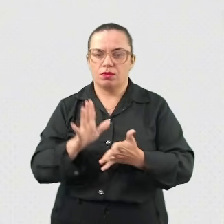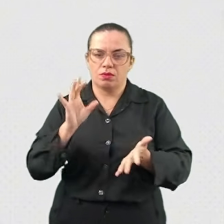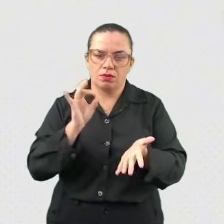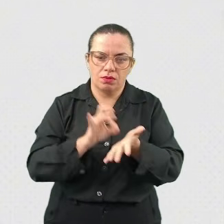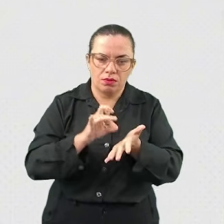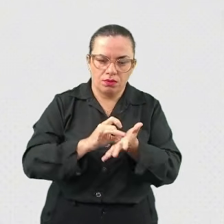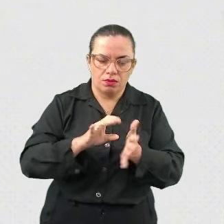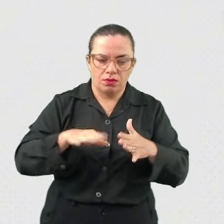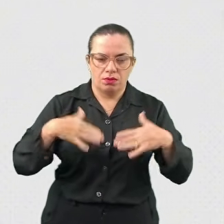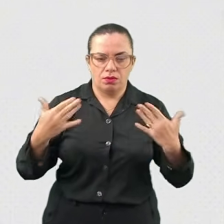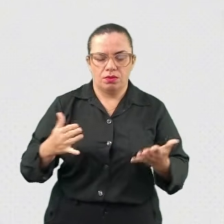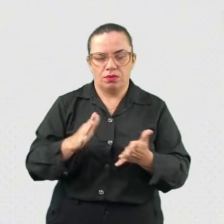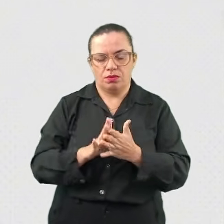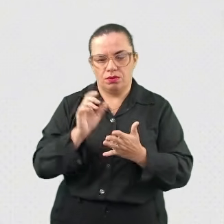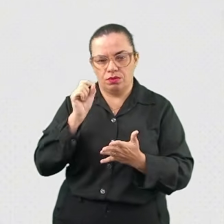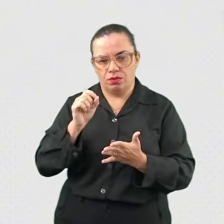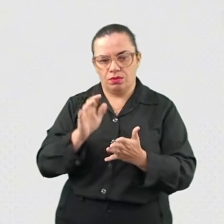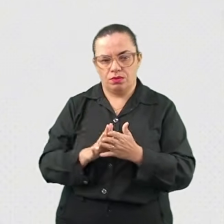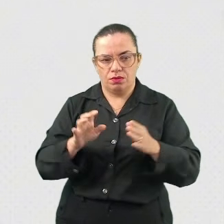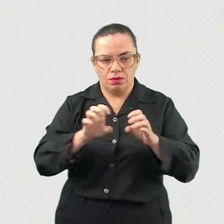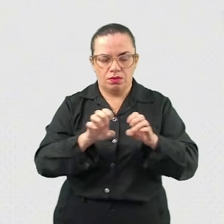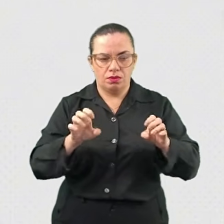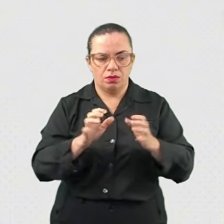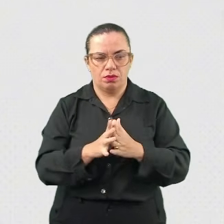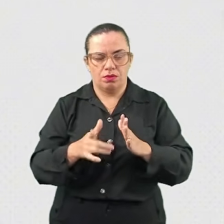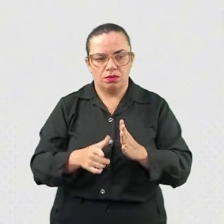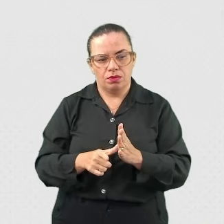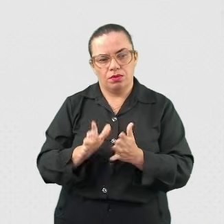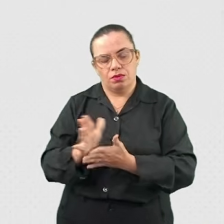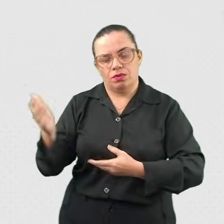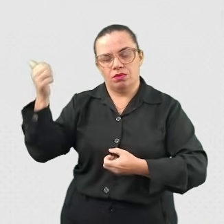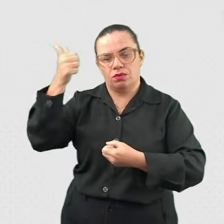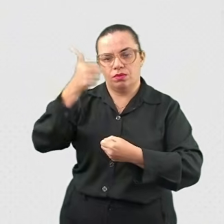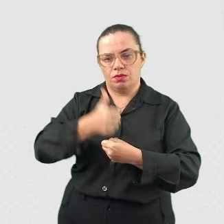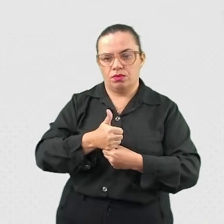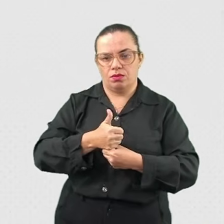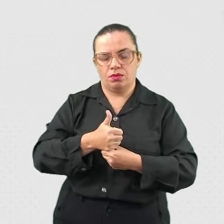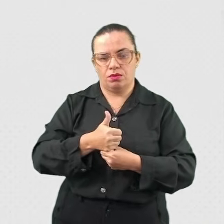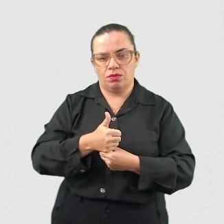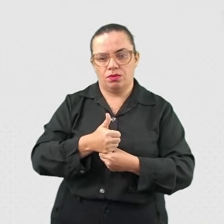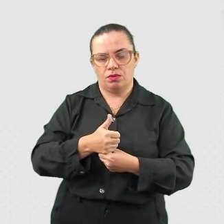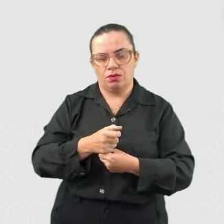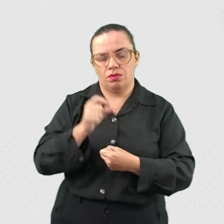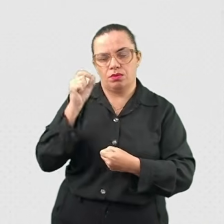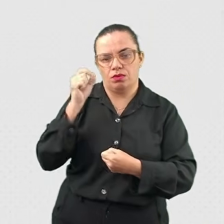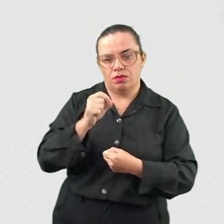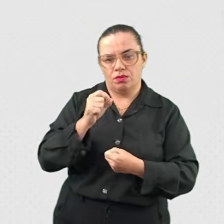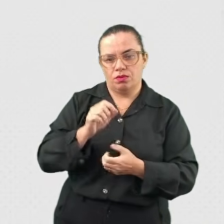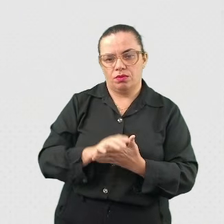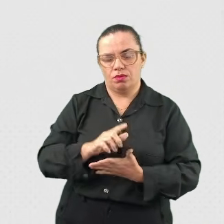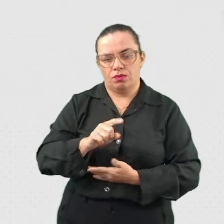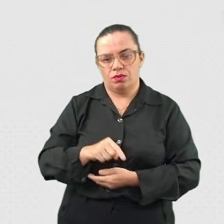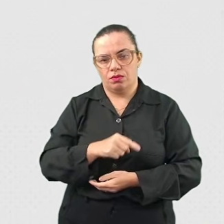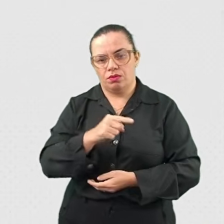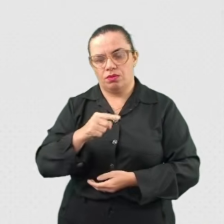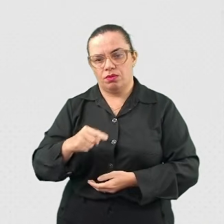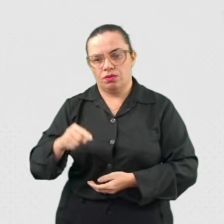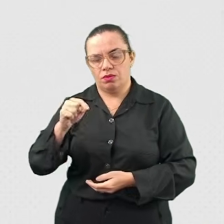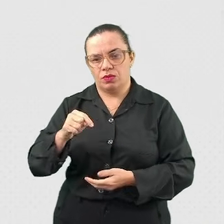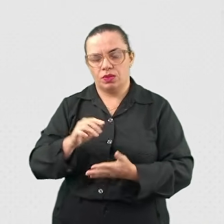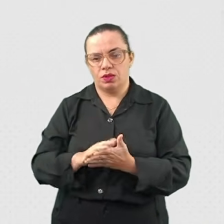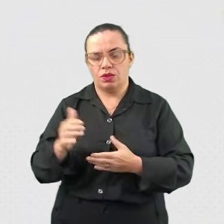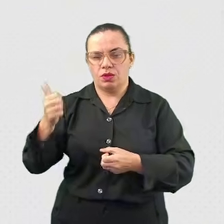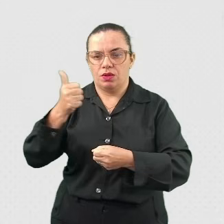fiz isso? Porque na outra equação eu vou poder substituir o alfa por 20 mais beta, porque aí eu tenho